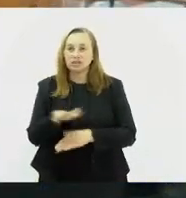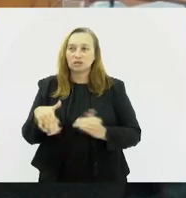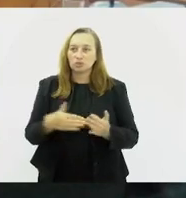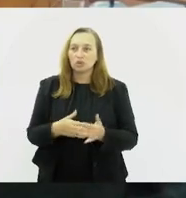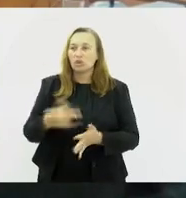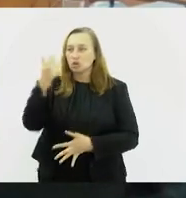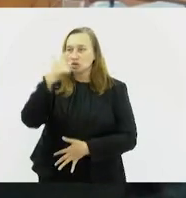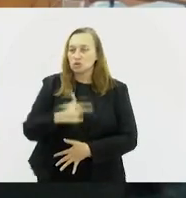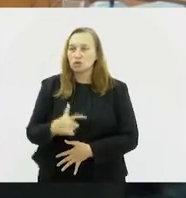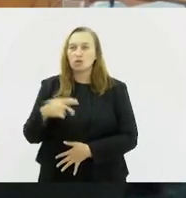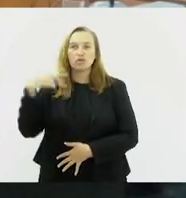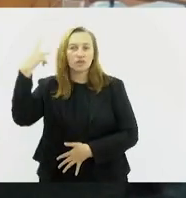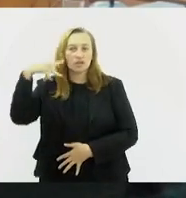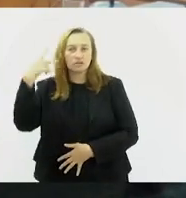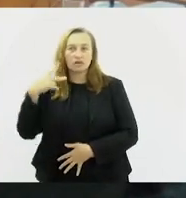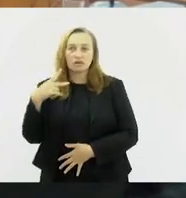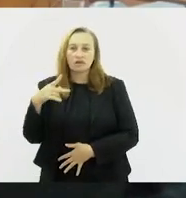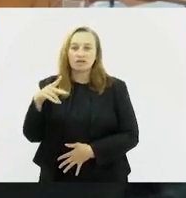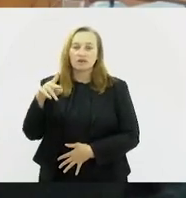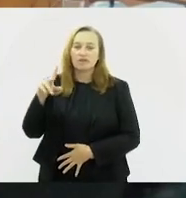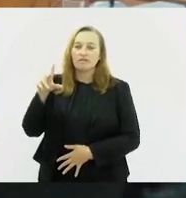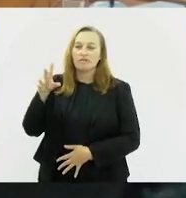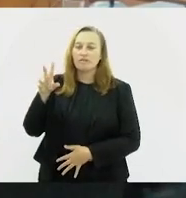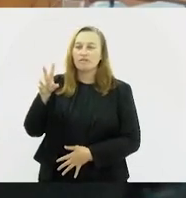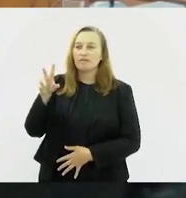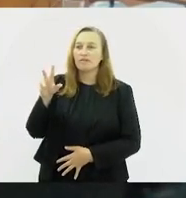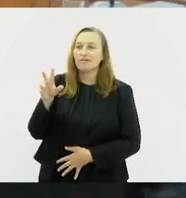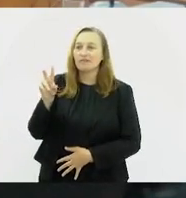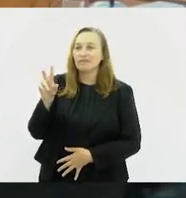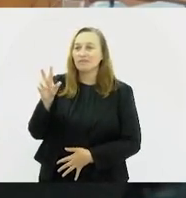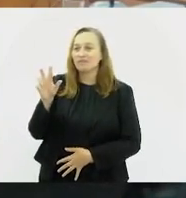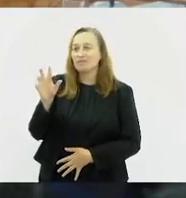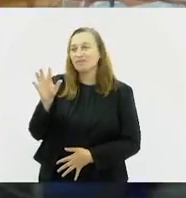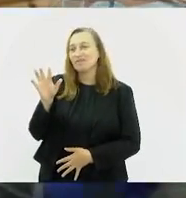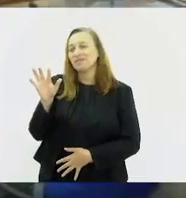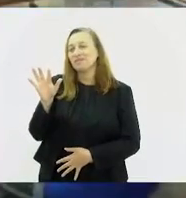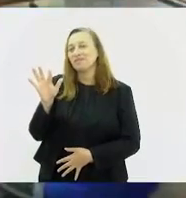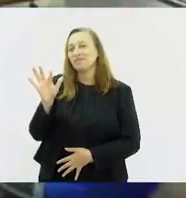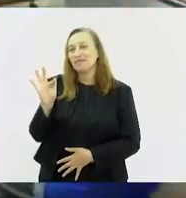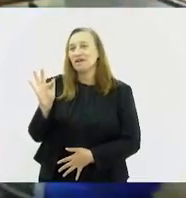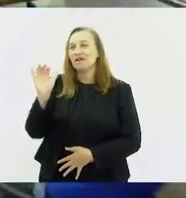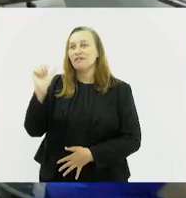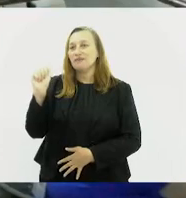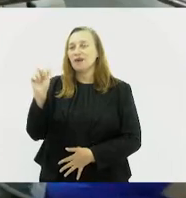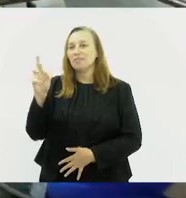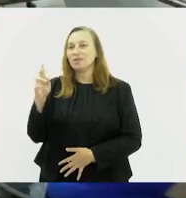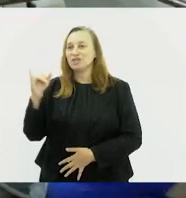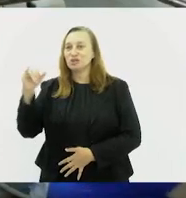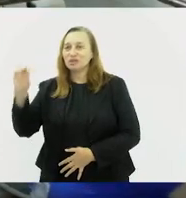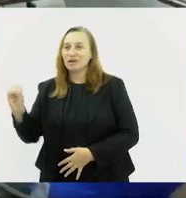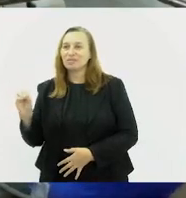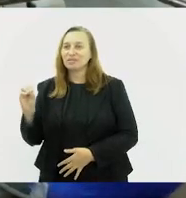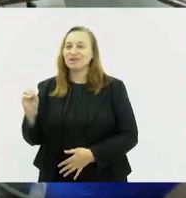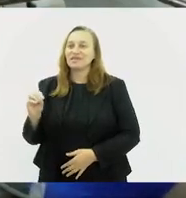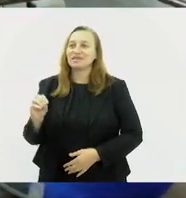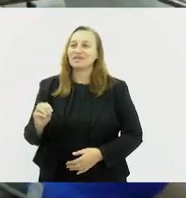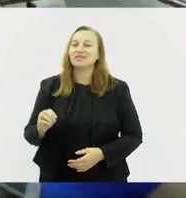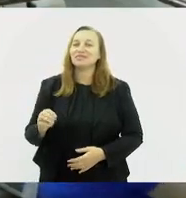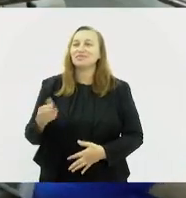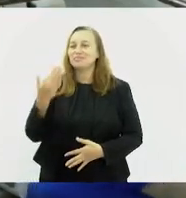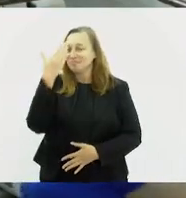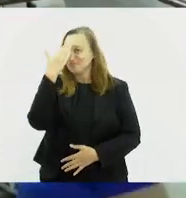vereador Fabrício da Mudança, lá de Itatiaia. Muito obrigado, deputado Muni Neto, pelo convite